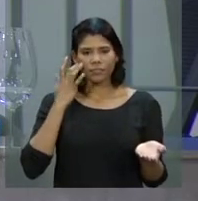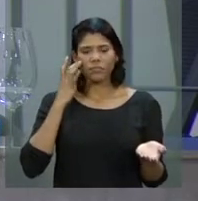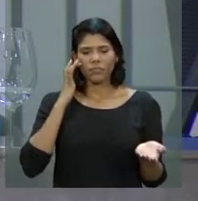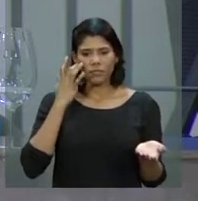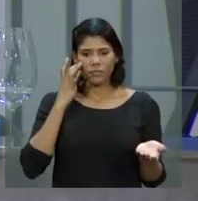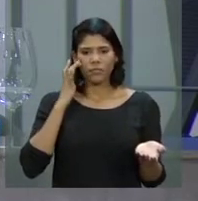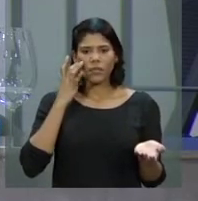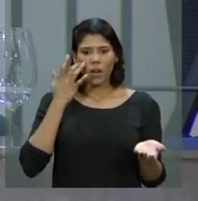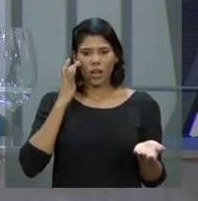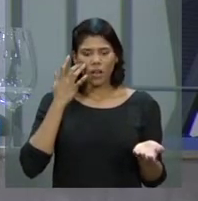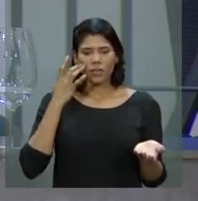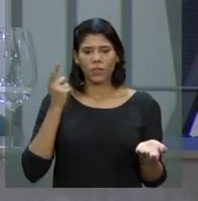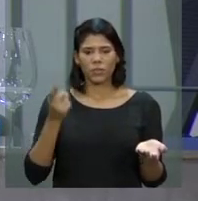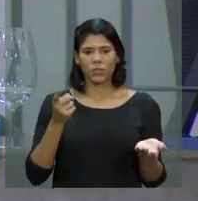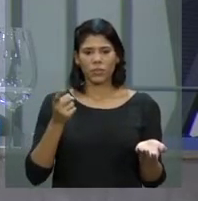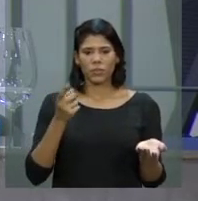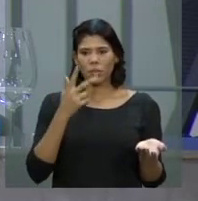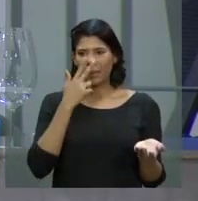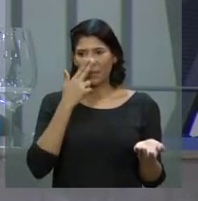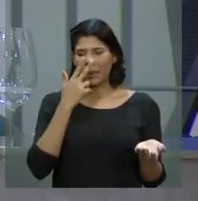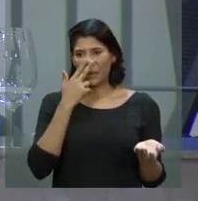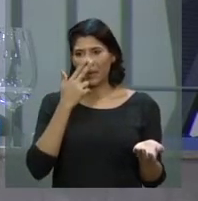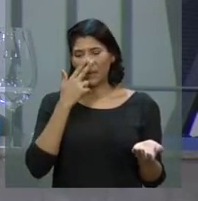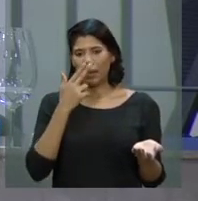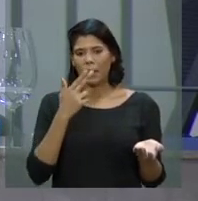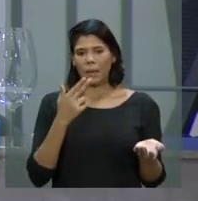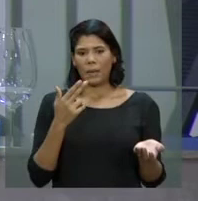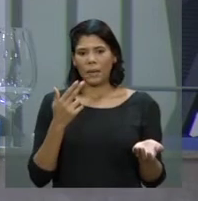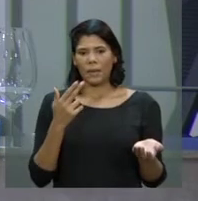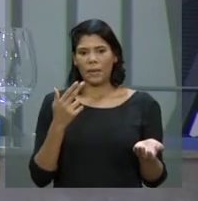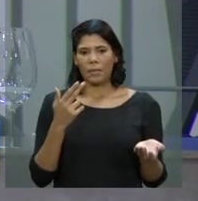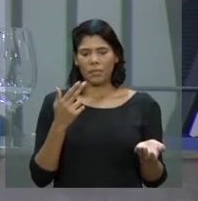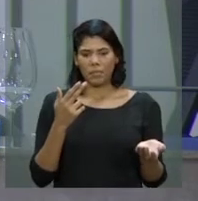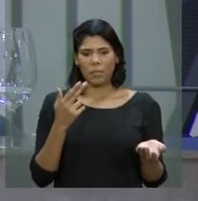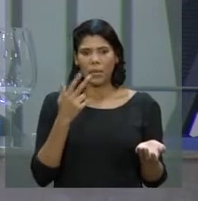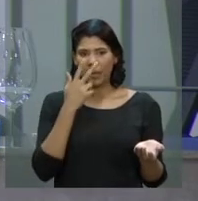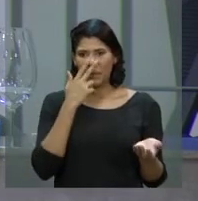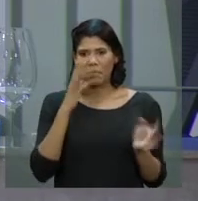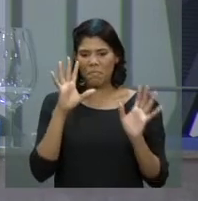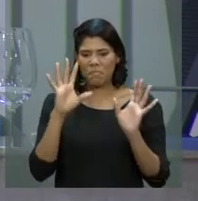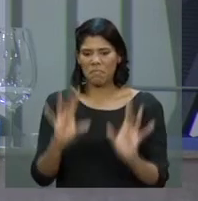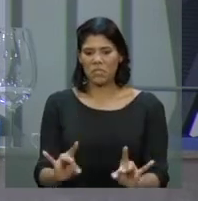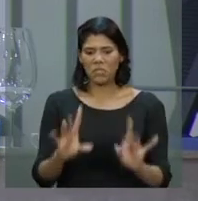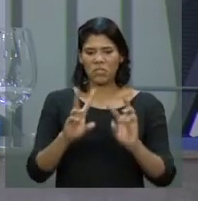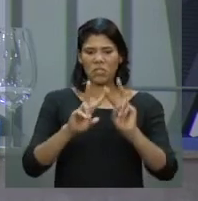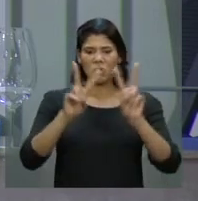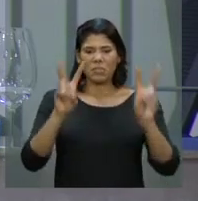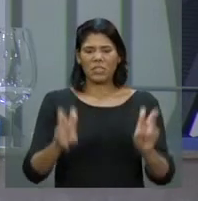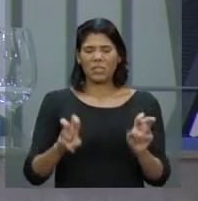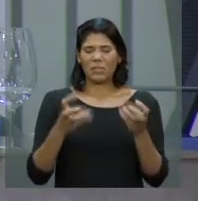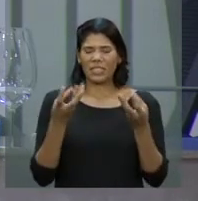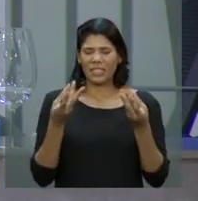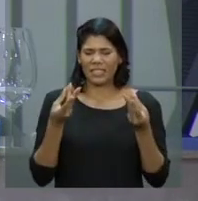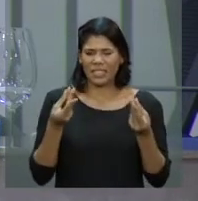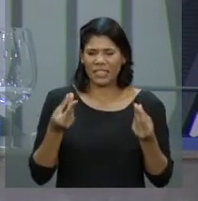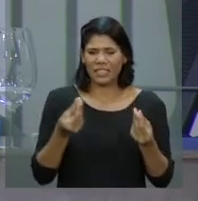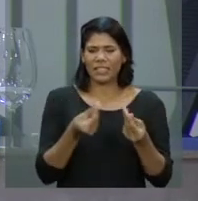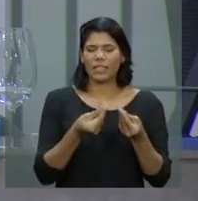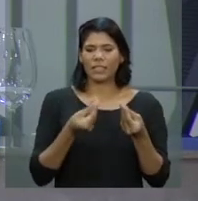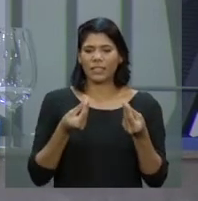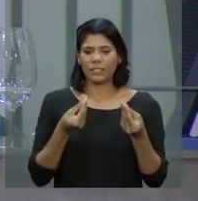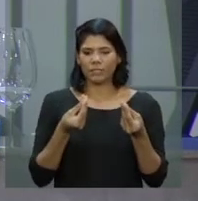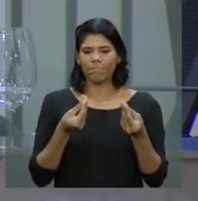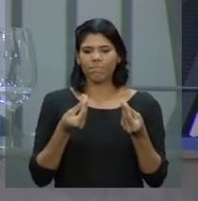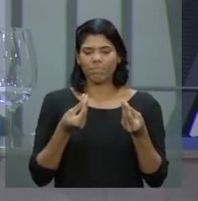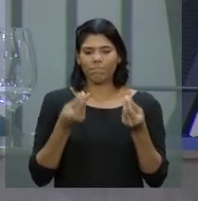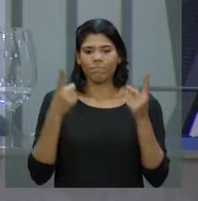foi um gesto que foi quebrado nessa grade de proteção que deve nortear a nossa sociedade. Então,